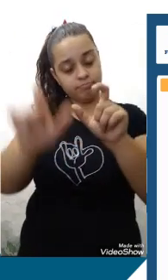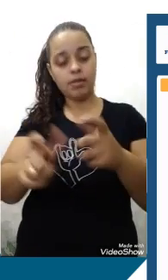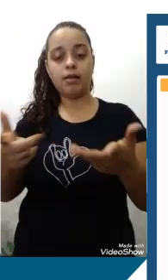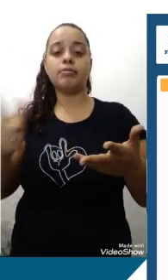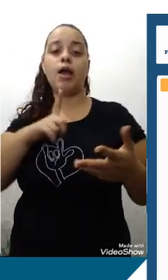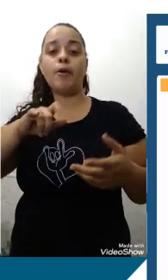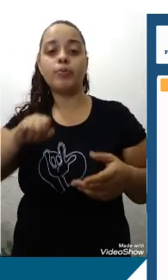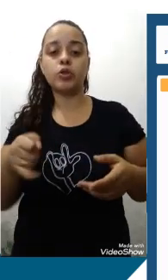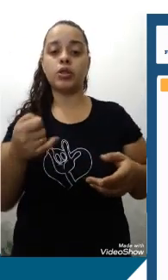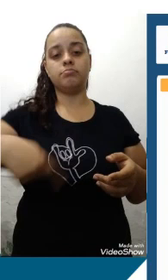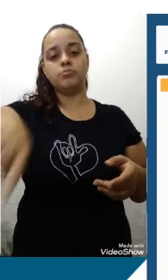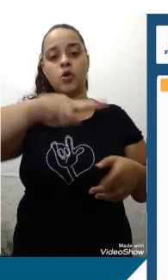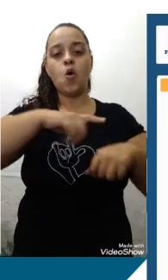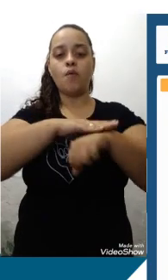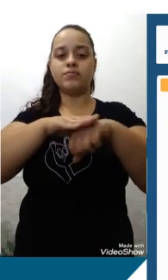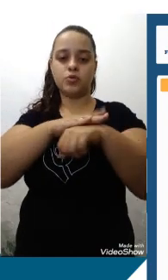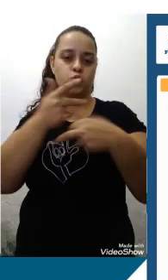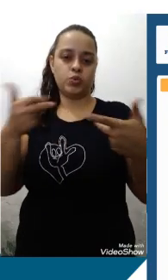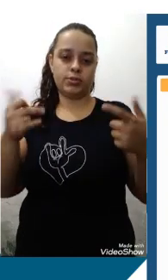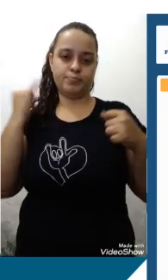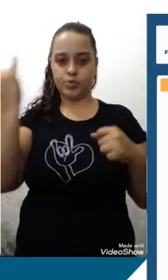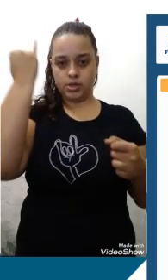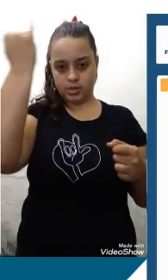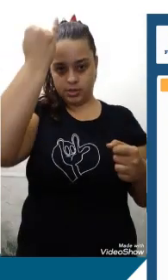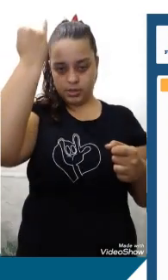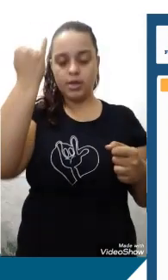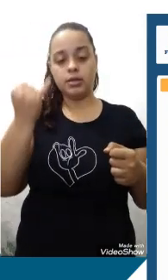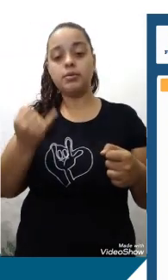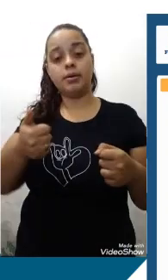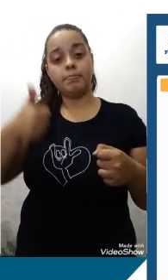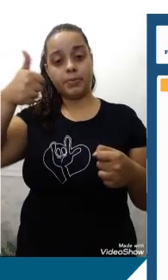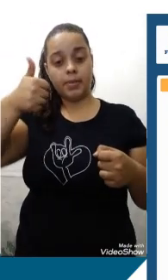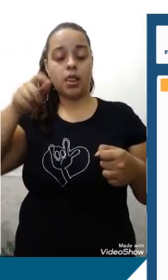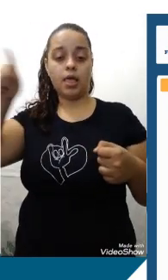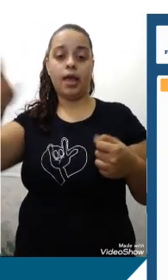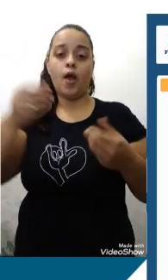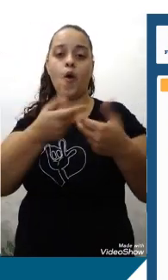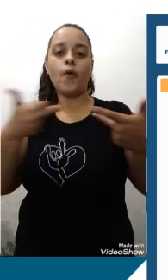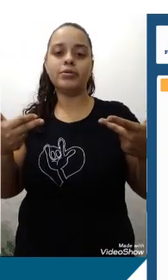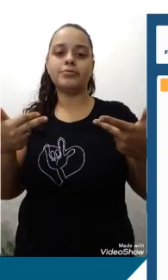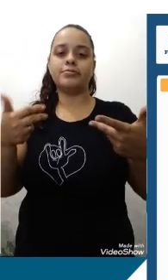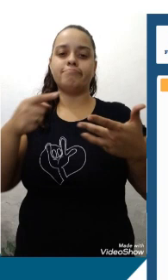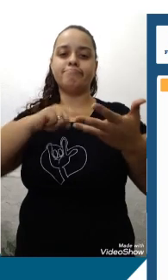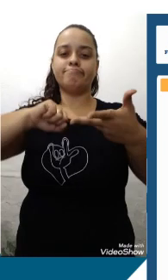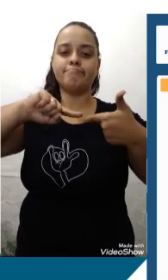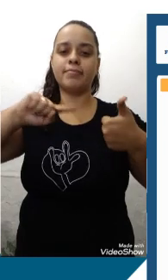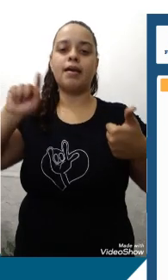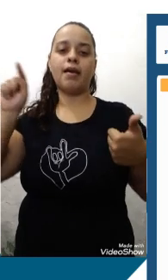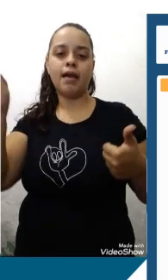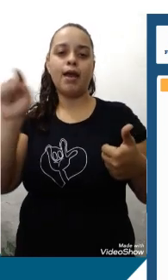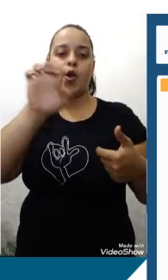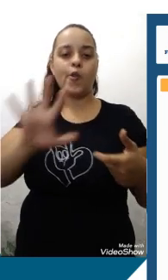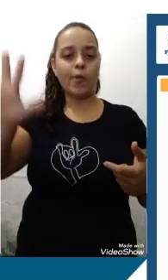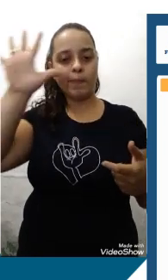gente comentar duas coisas importantes. Primeiro, se a gente está falando de um processo realizado pelos europeus, a gente está tomando esses europeus